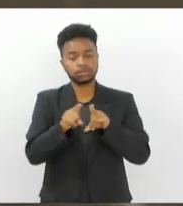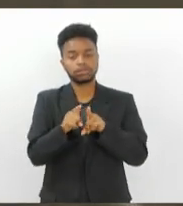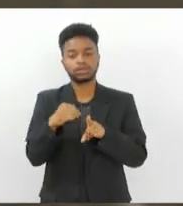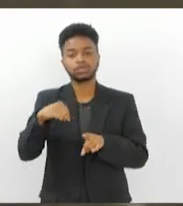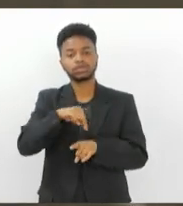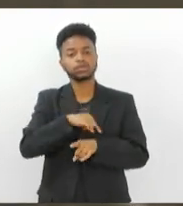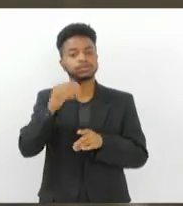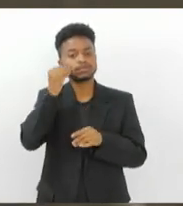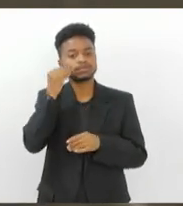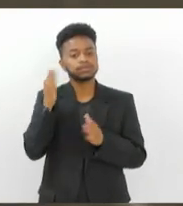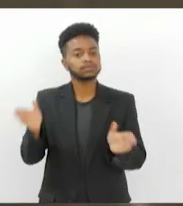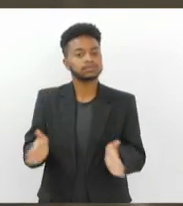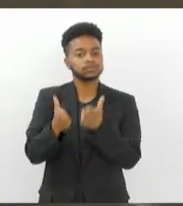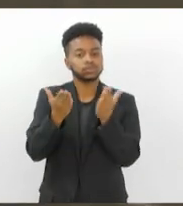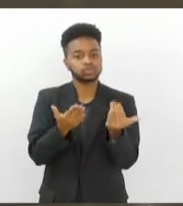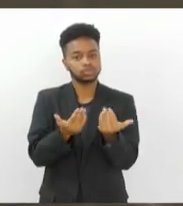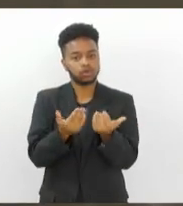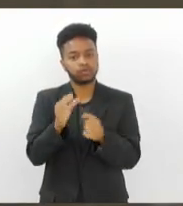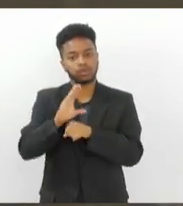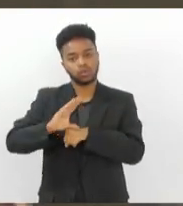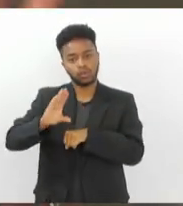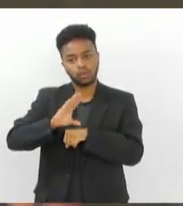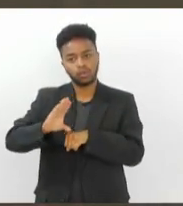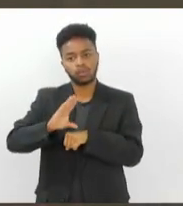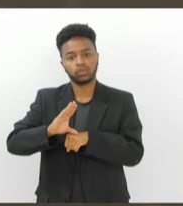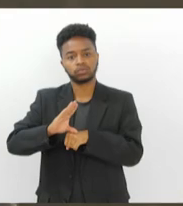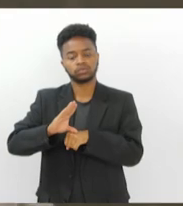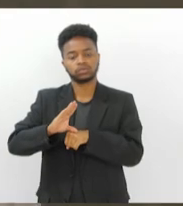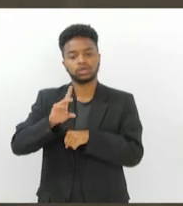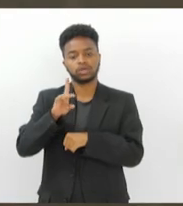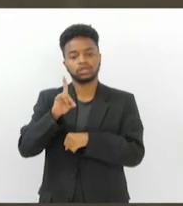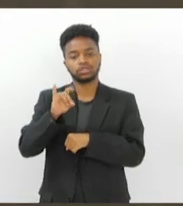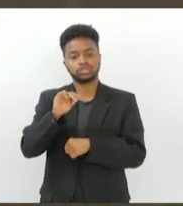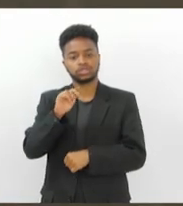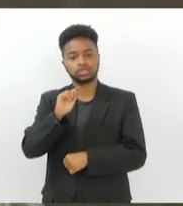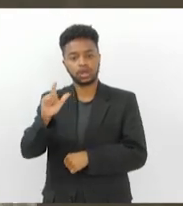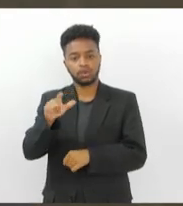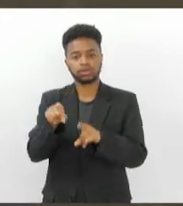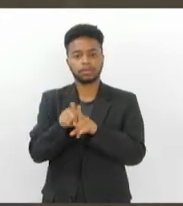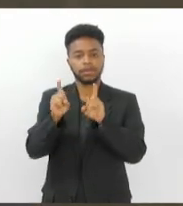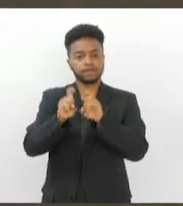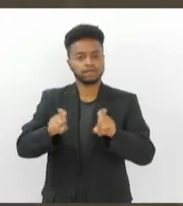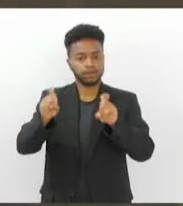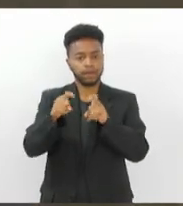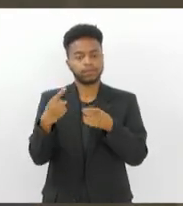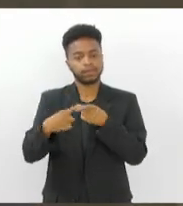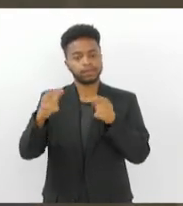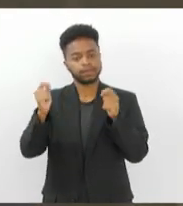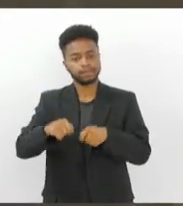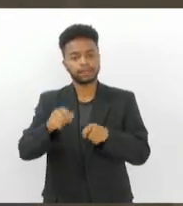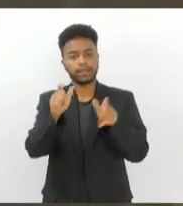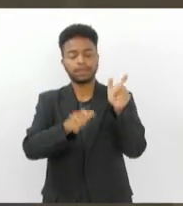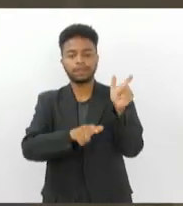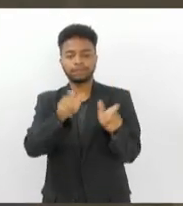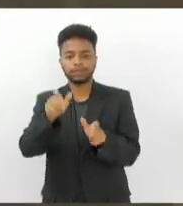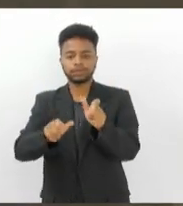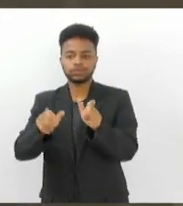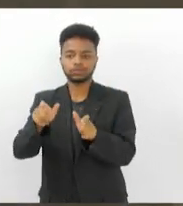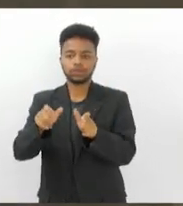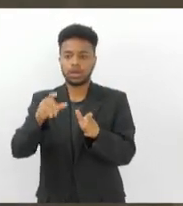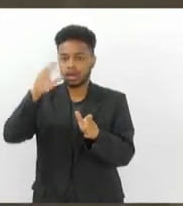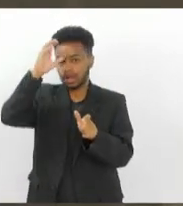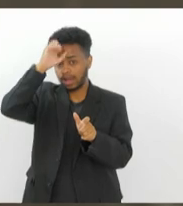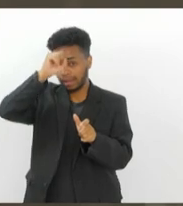para nossos jovens cursos eh digitais de informática para que as pessoas e eh eh